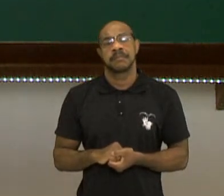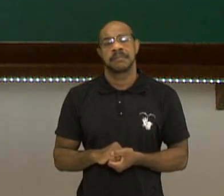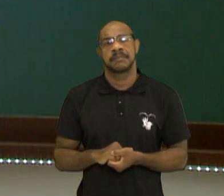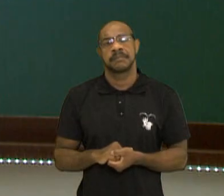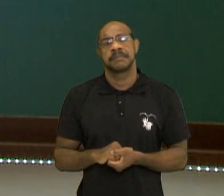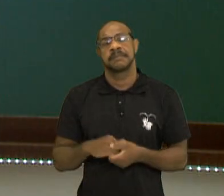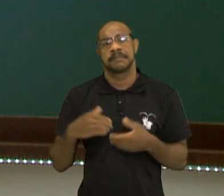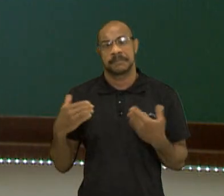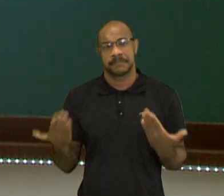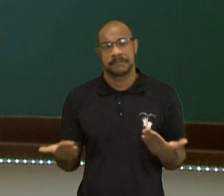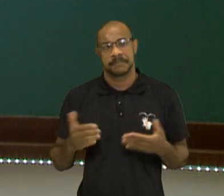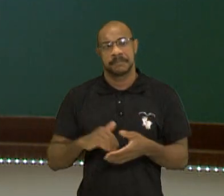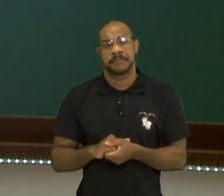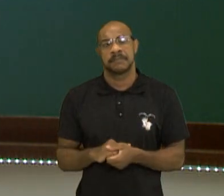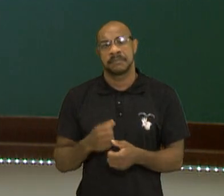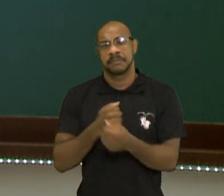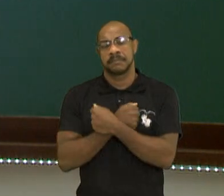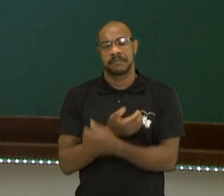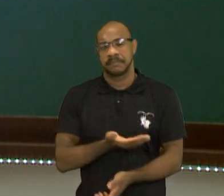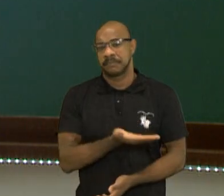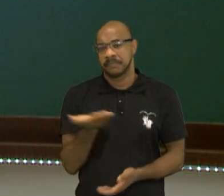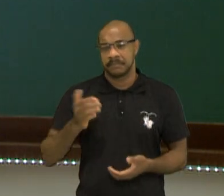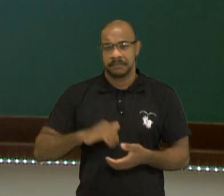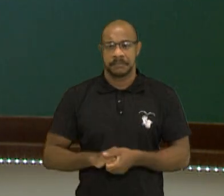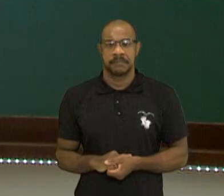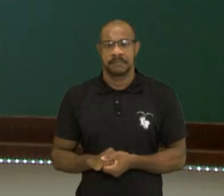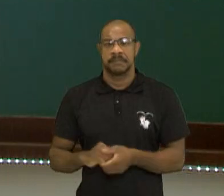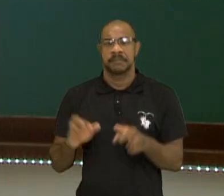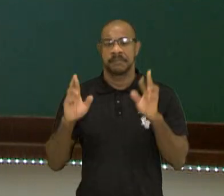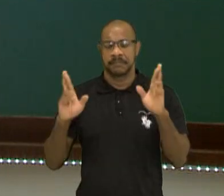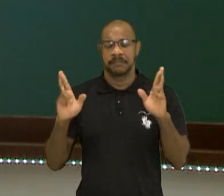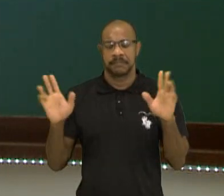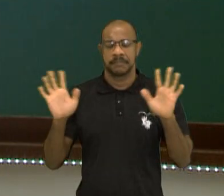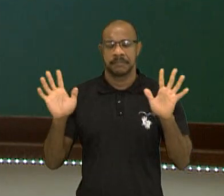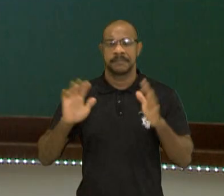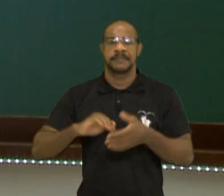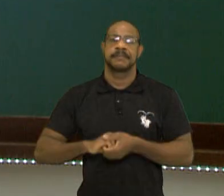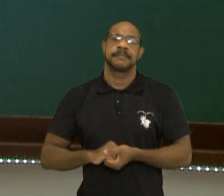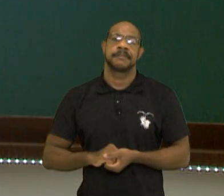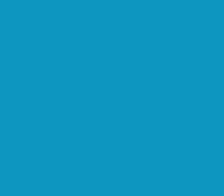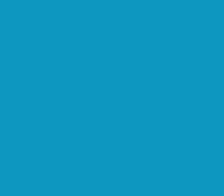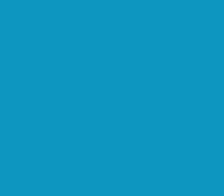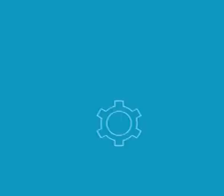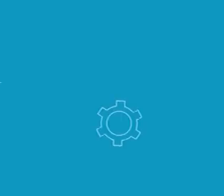Meus queridos, um grande abraço para vocês, fiquem bem aí, até uma próxima.